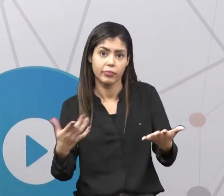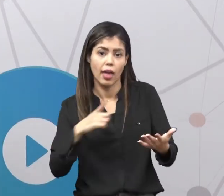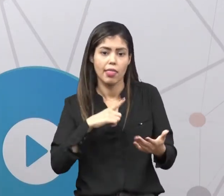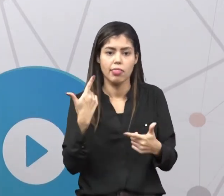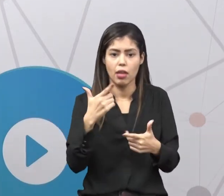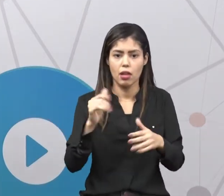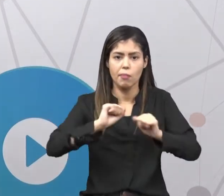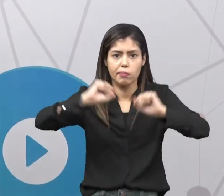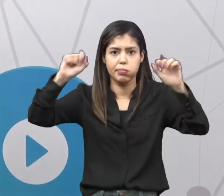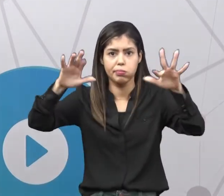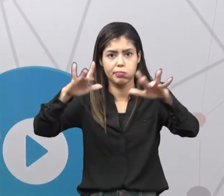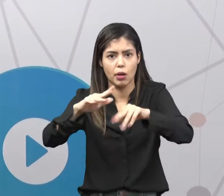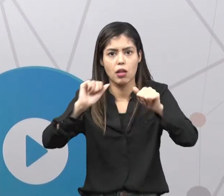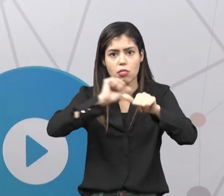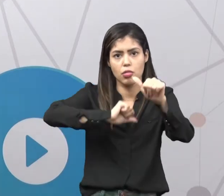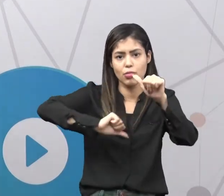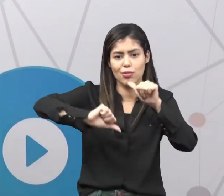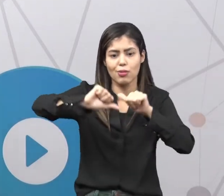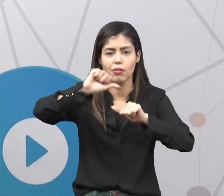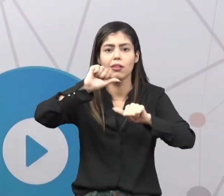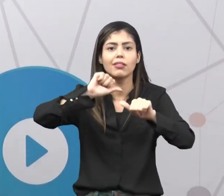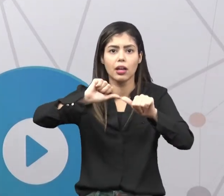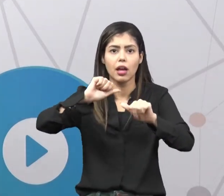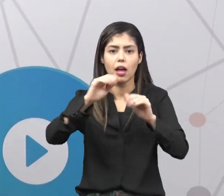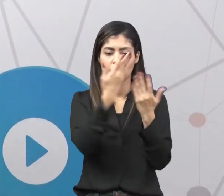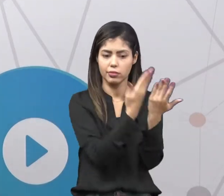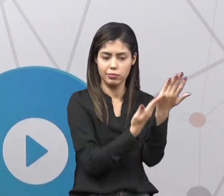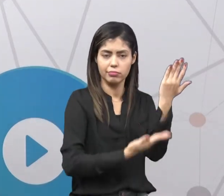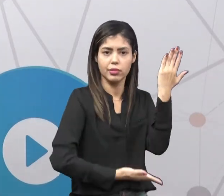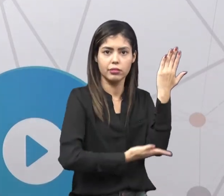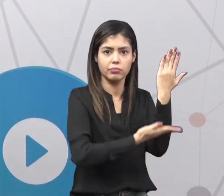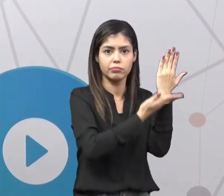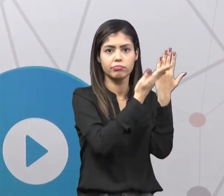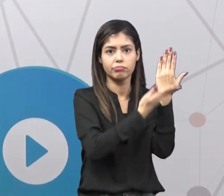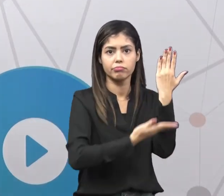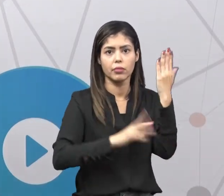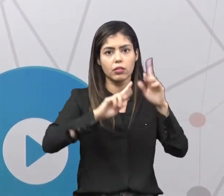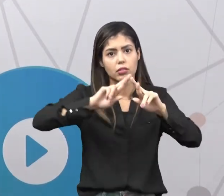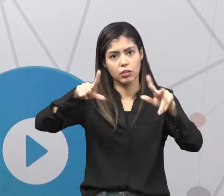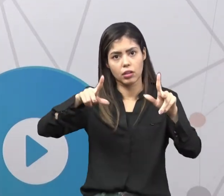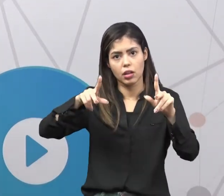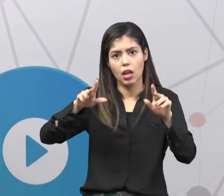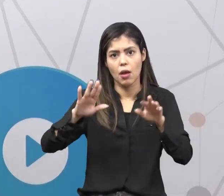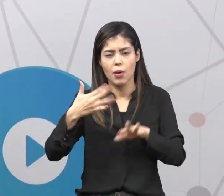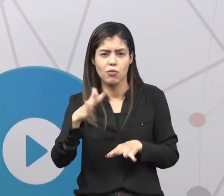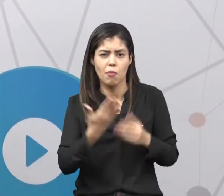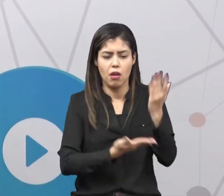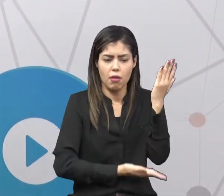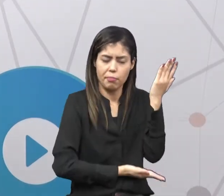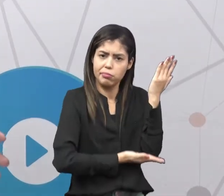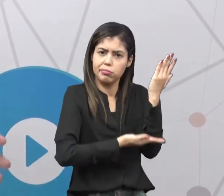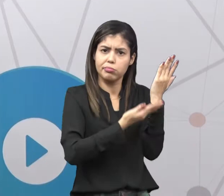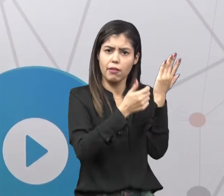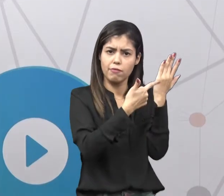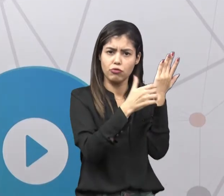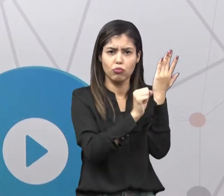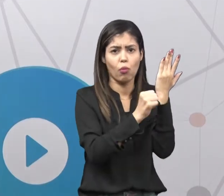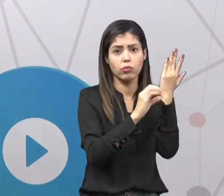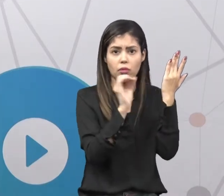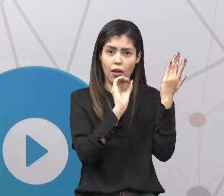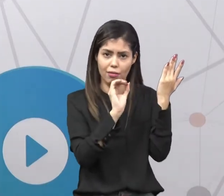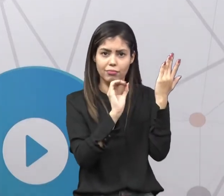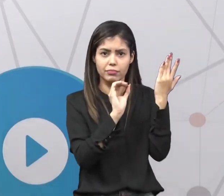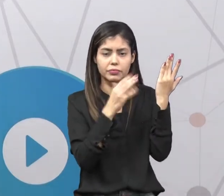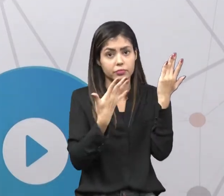há um desmatamento, ou seja, a mudança que ocorre na temperatura. Né, uma temperatura que oscilava só até 28,